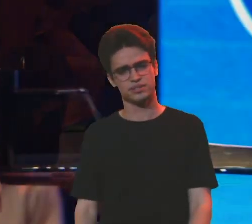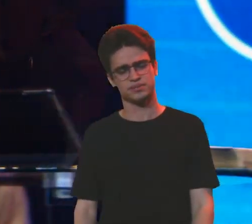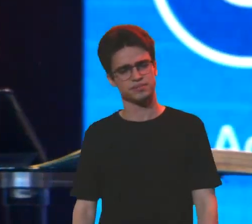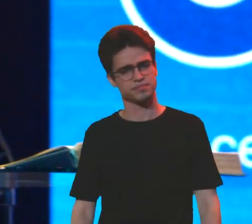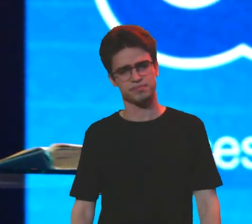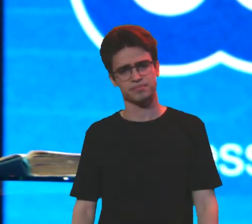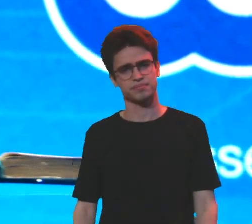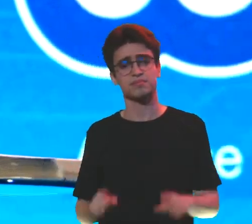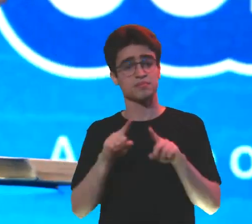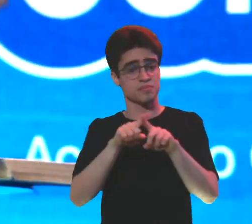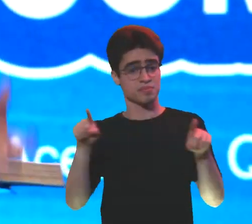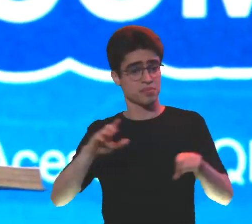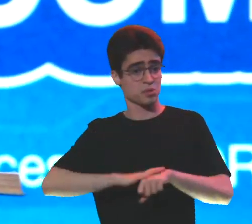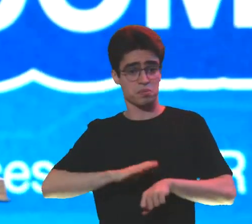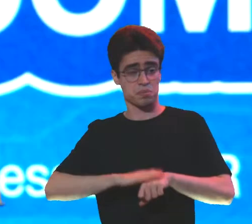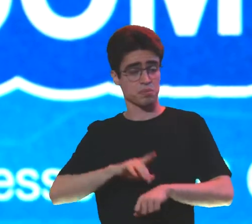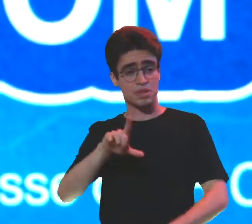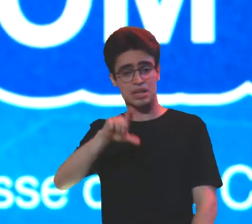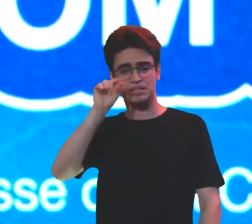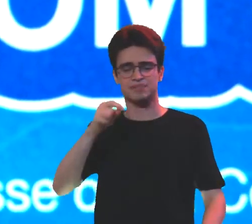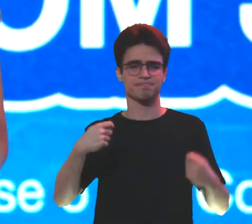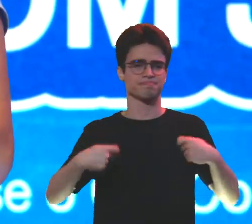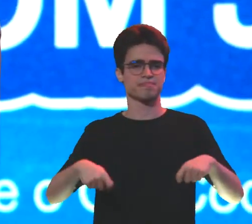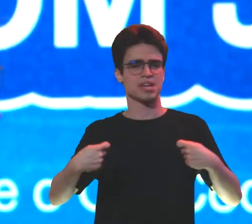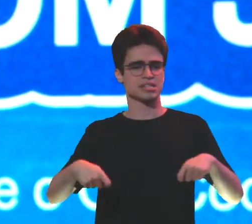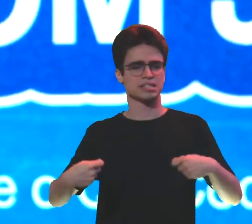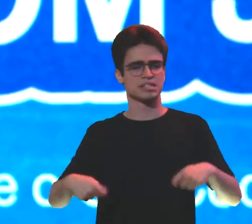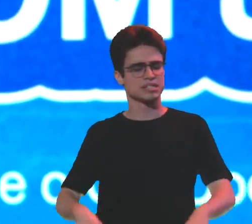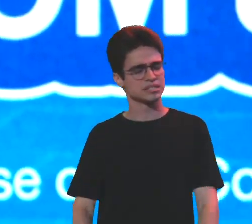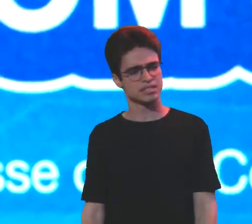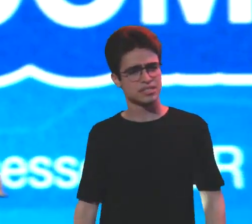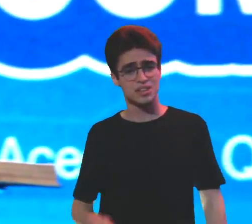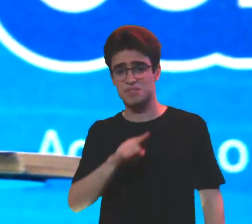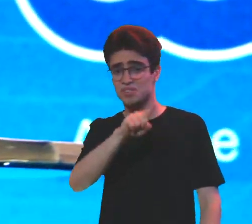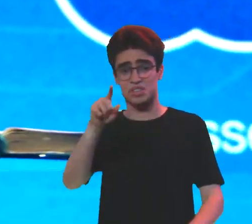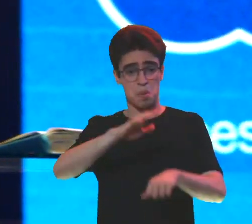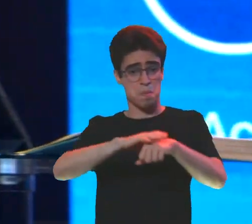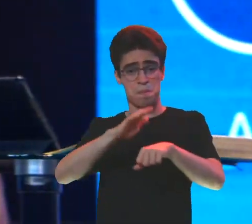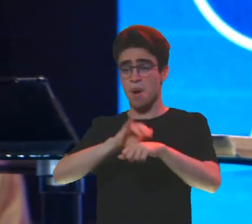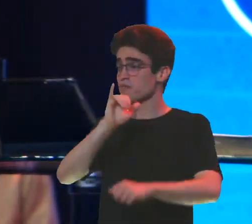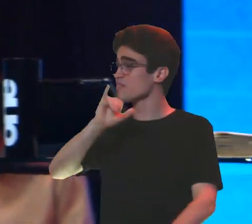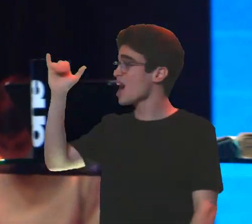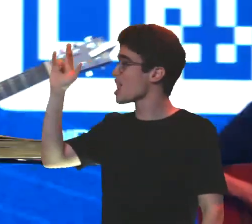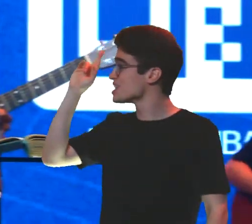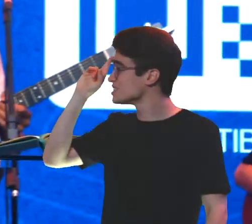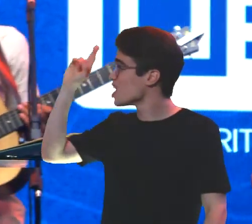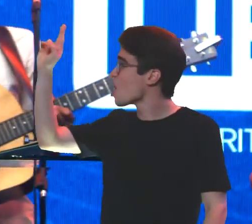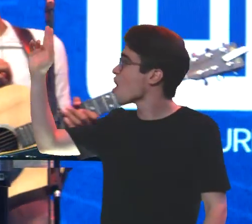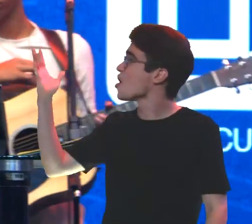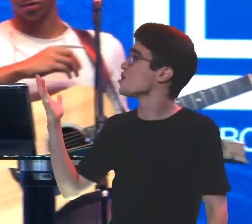É uma decisão que você precisa fazer do teu coração, que você precisa falar: Senhor,